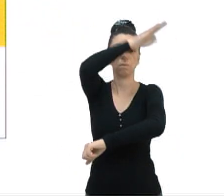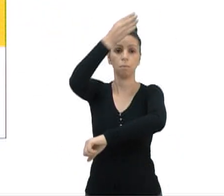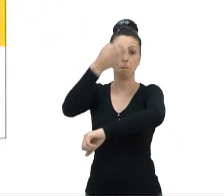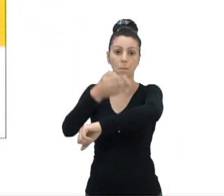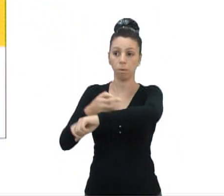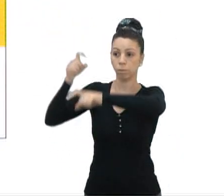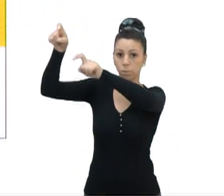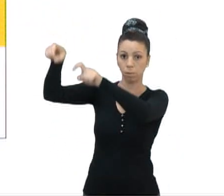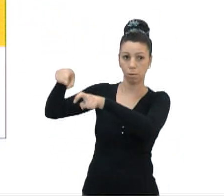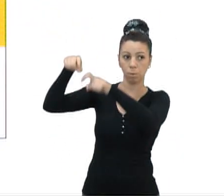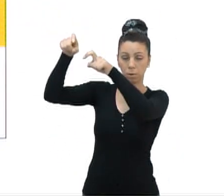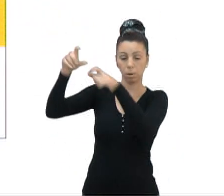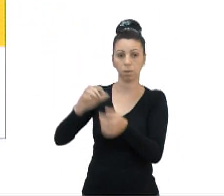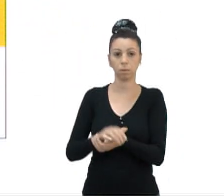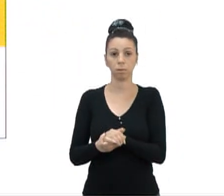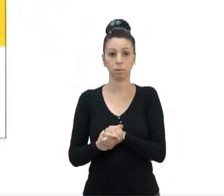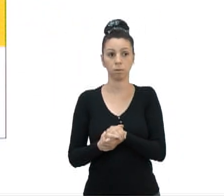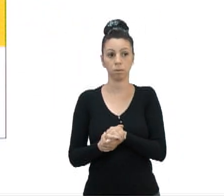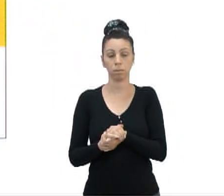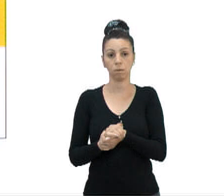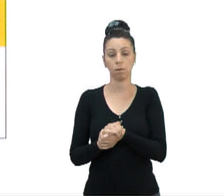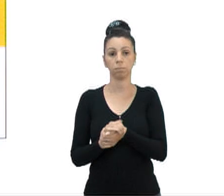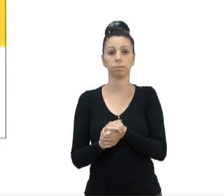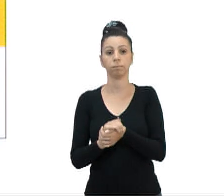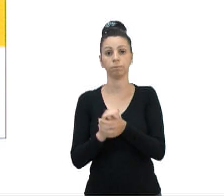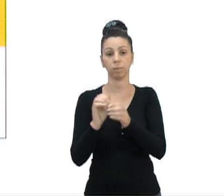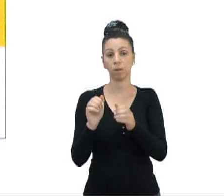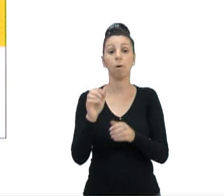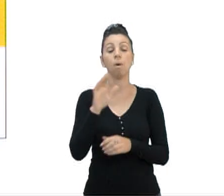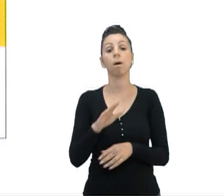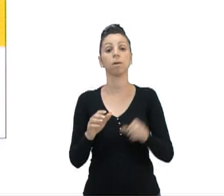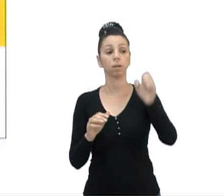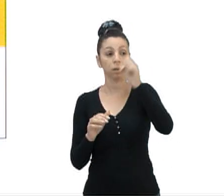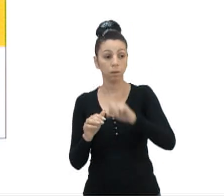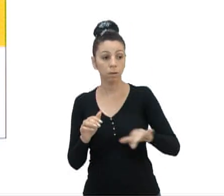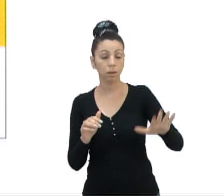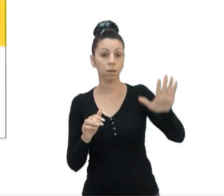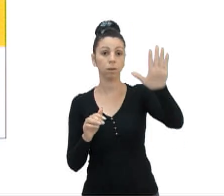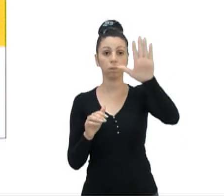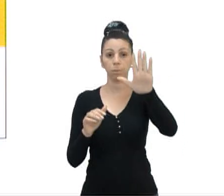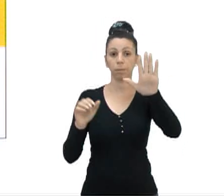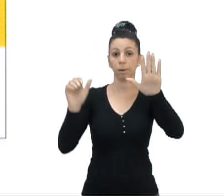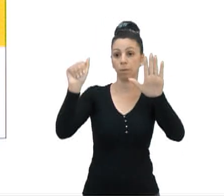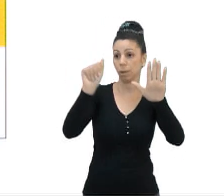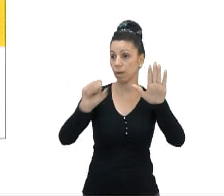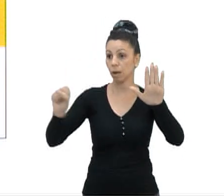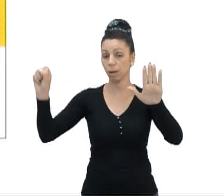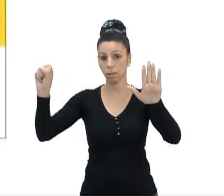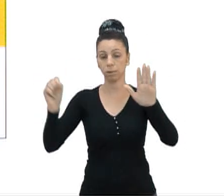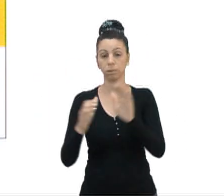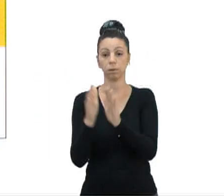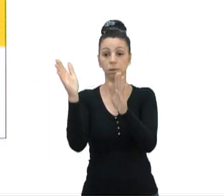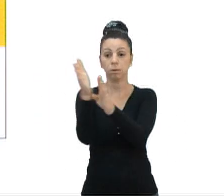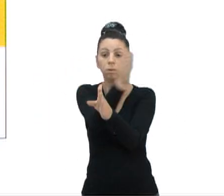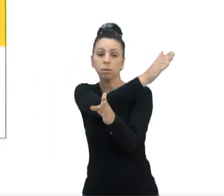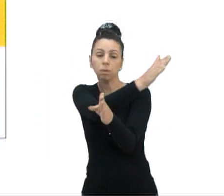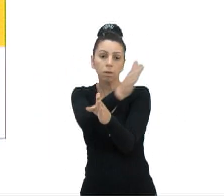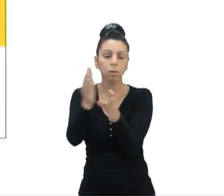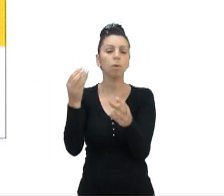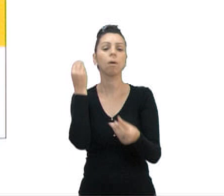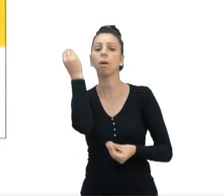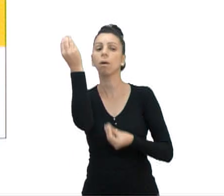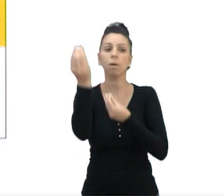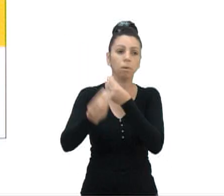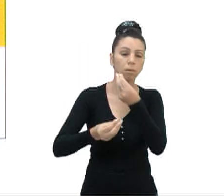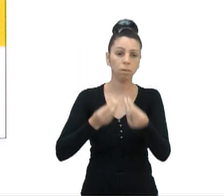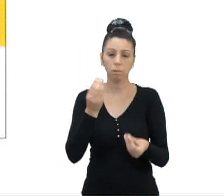divide o continente europeu do asiático. Se eu pensar nessa localização e na divisão, como eles fazem